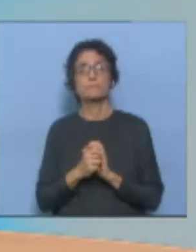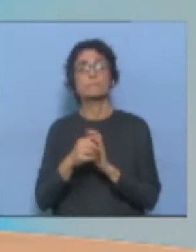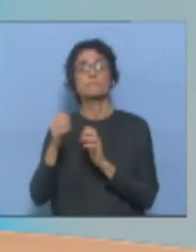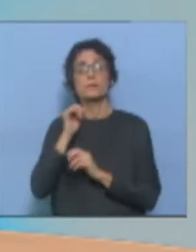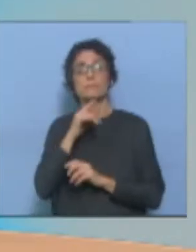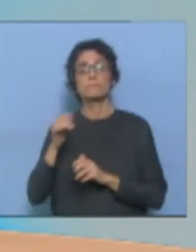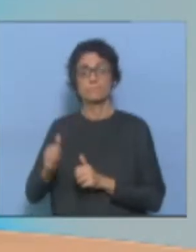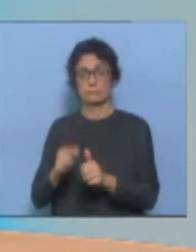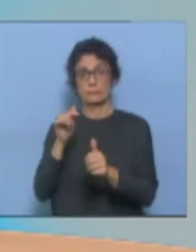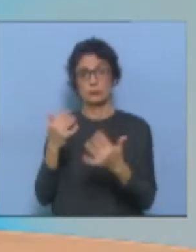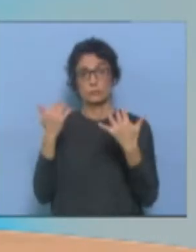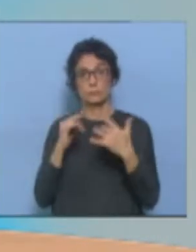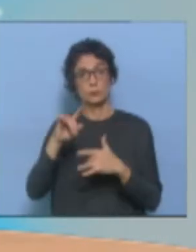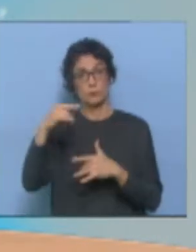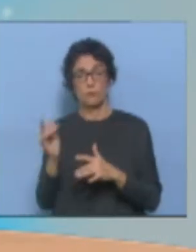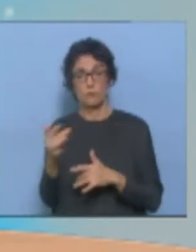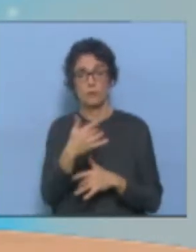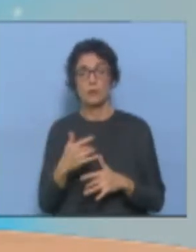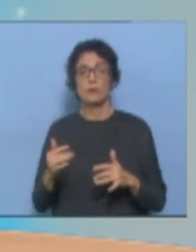Acompanhe estes e outros acontecimentos em